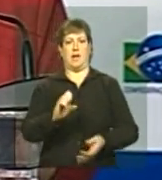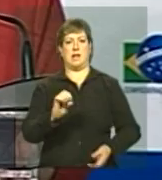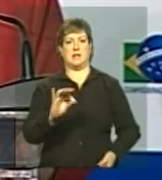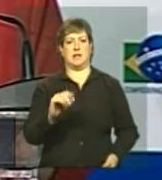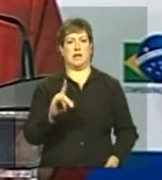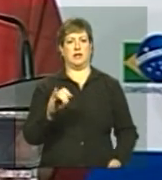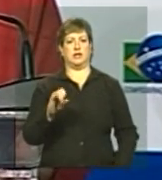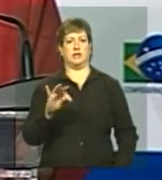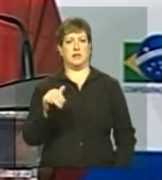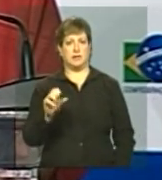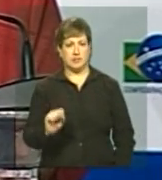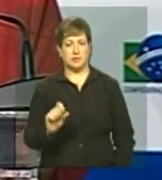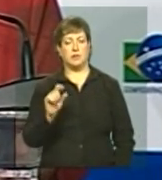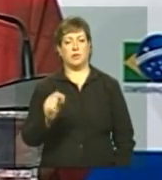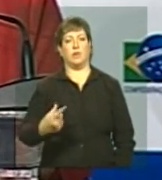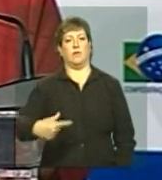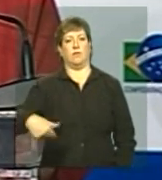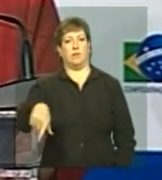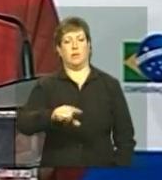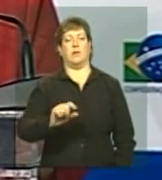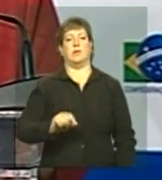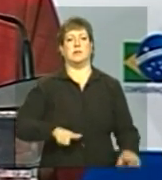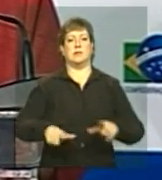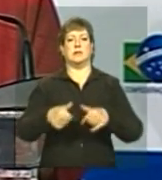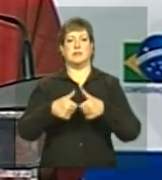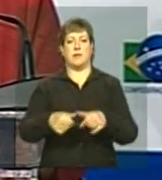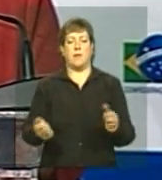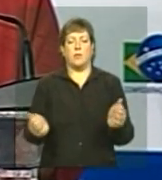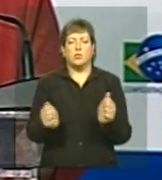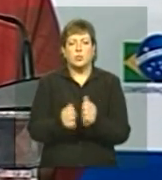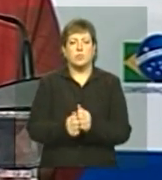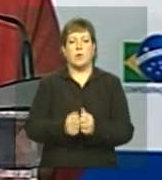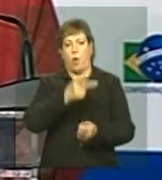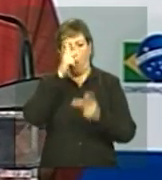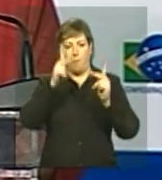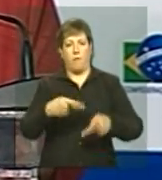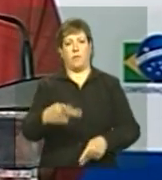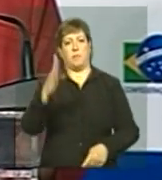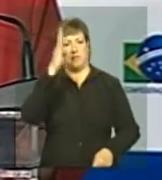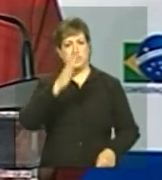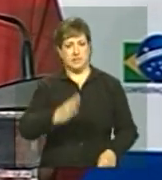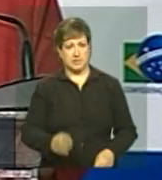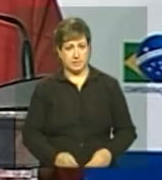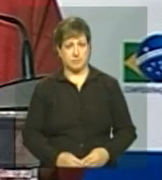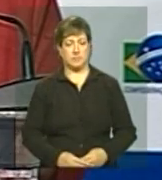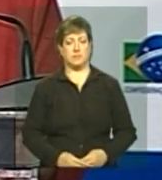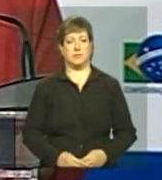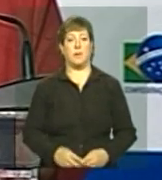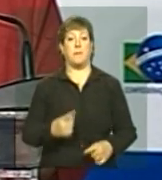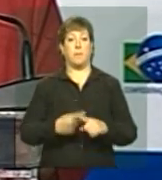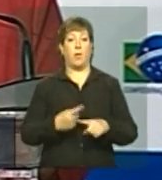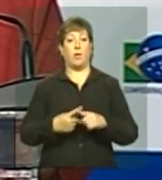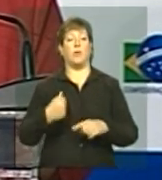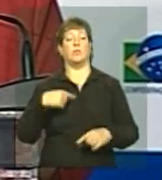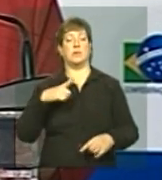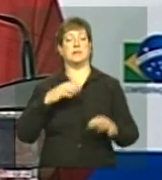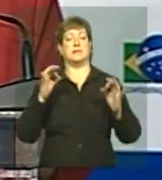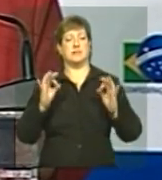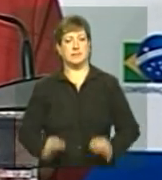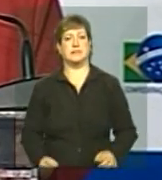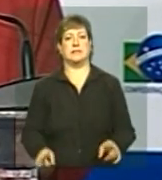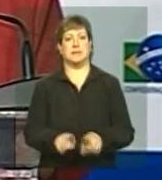os estadistas que estão mais próximos à população no Brasil. Porque eu tenho certeza